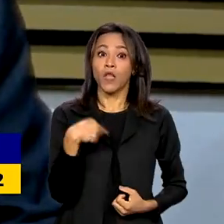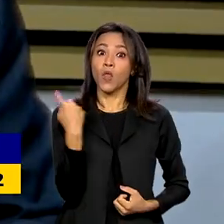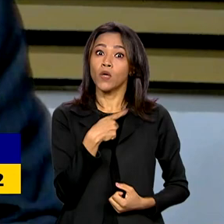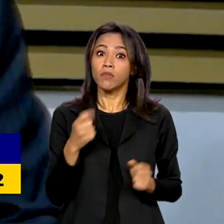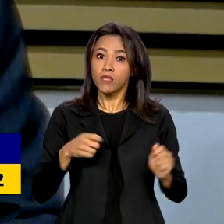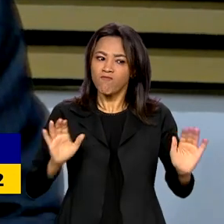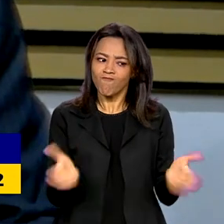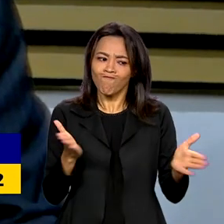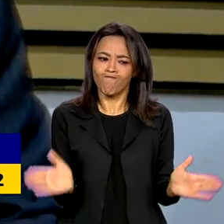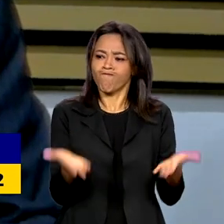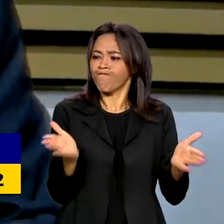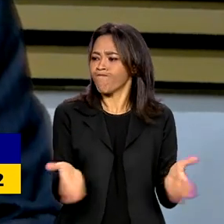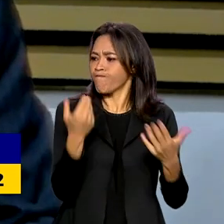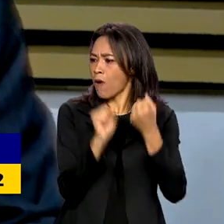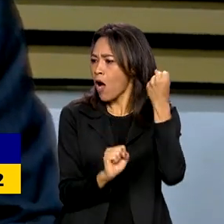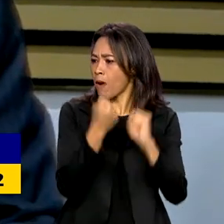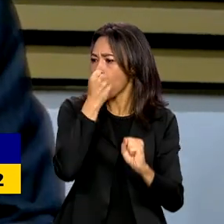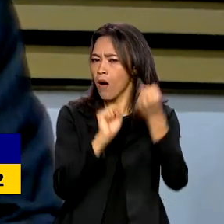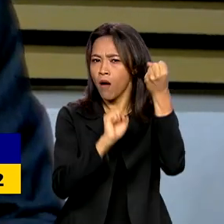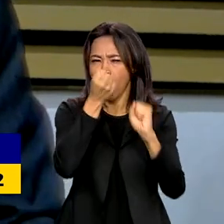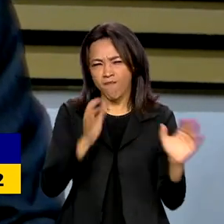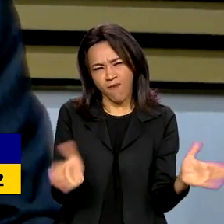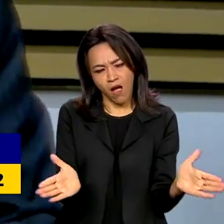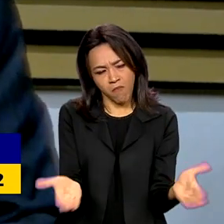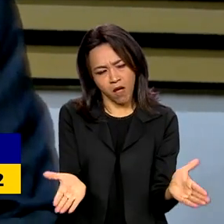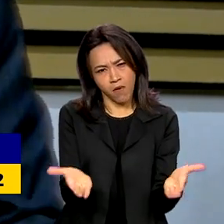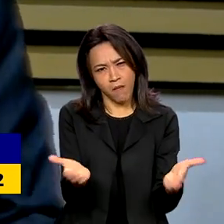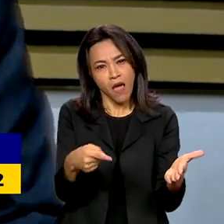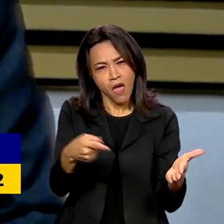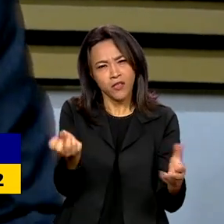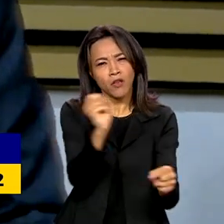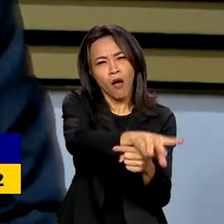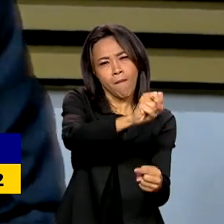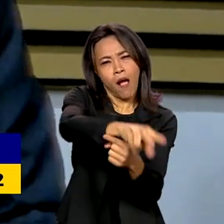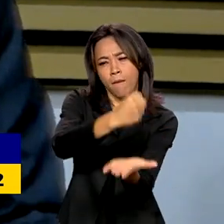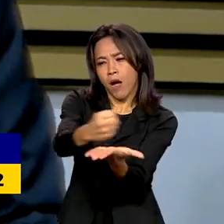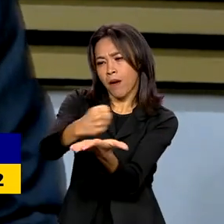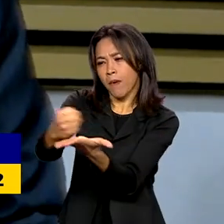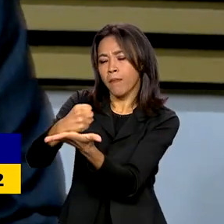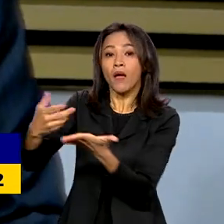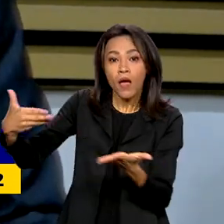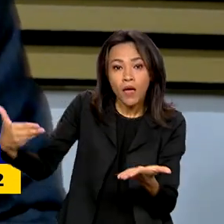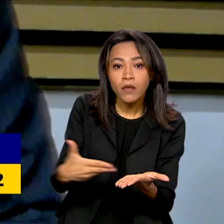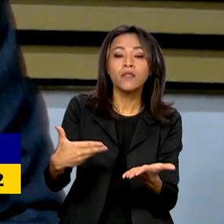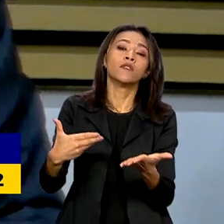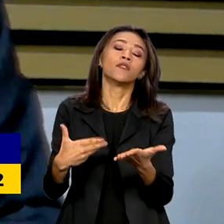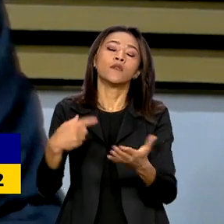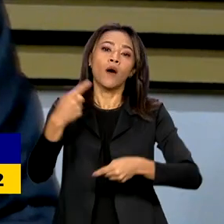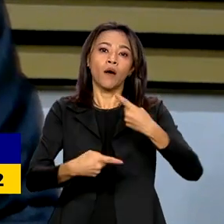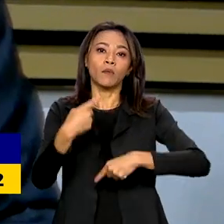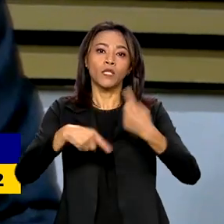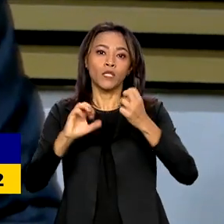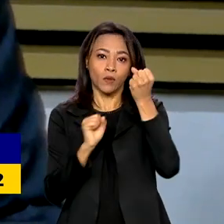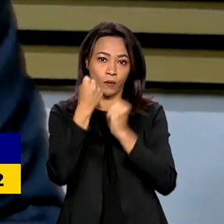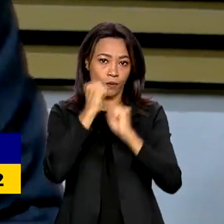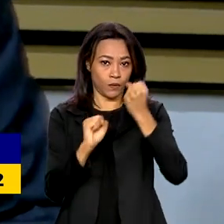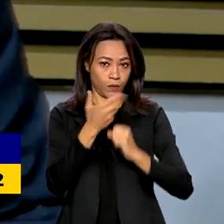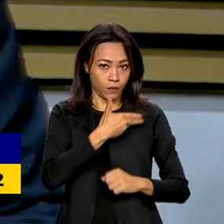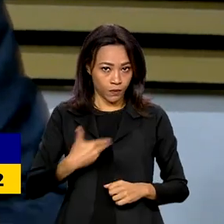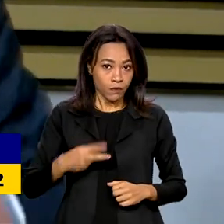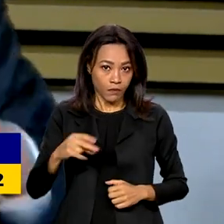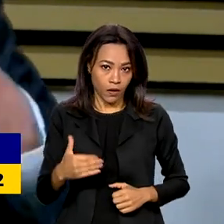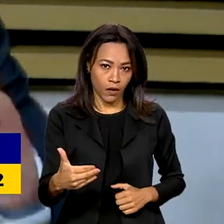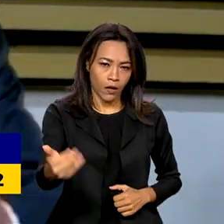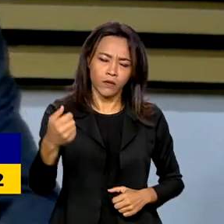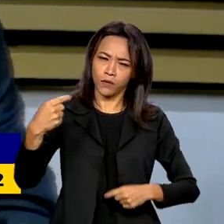a produção aqui o chão da fábrica onde gera emprego é esse esforço de uma política Industrial que o governo vai começar a